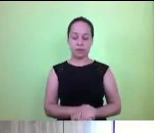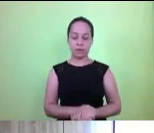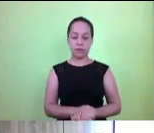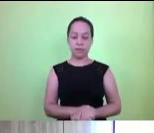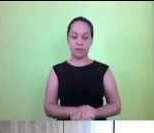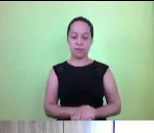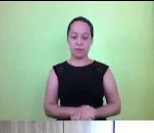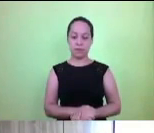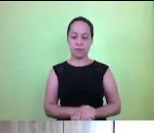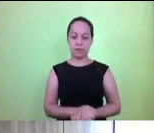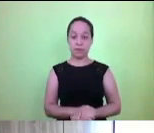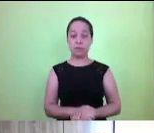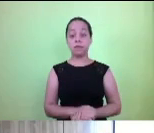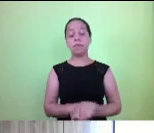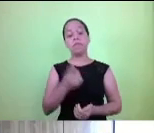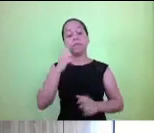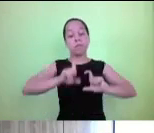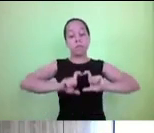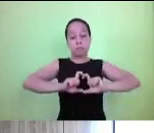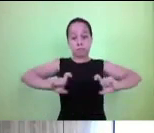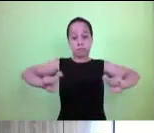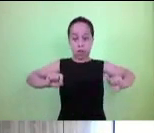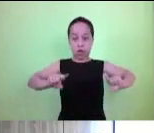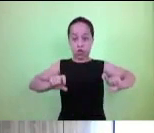Semente utilizada.